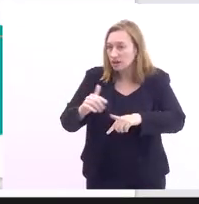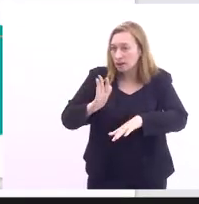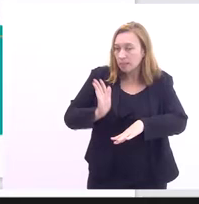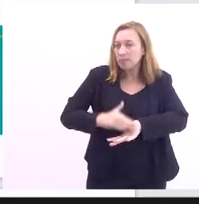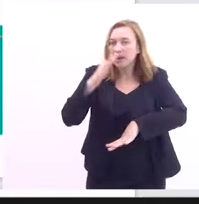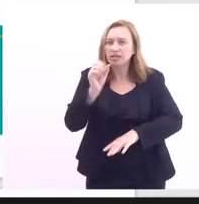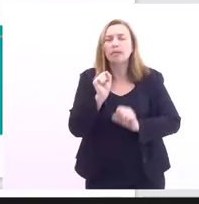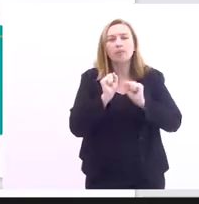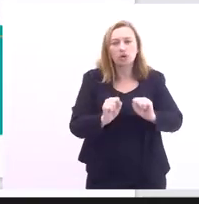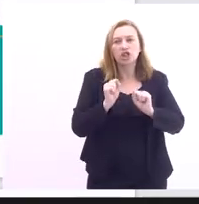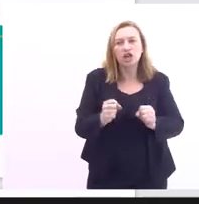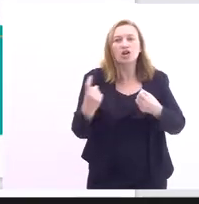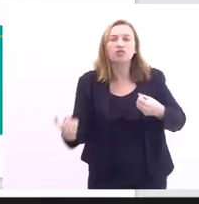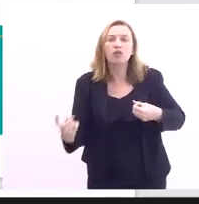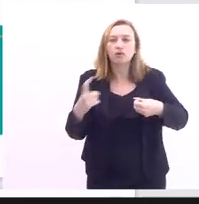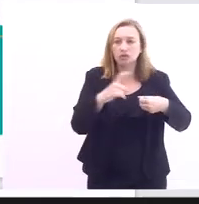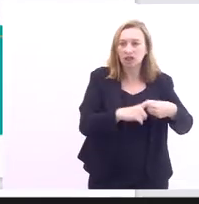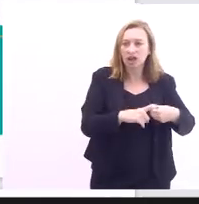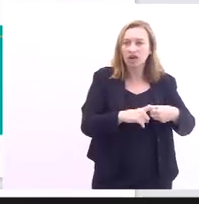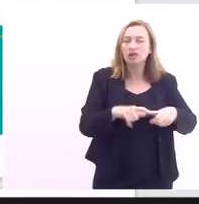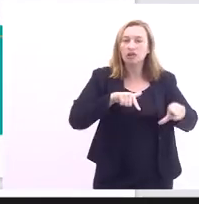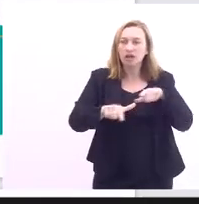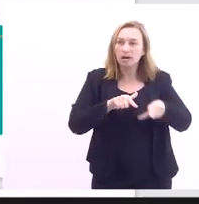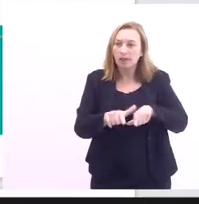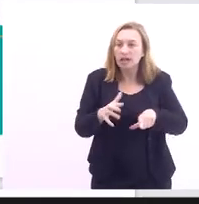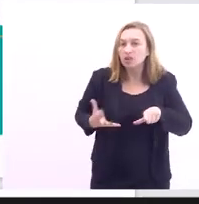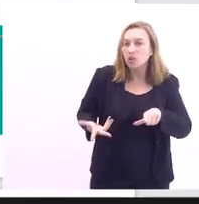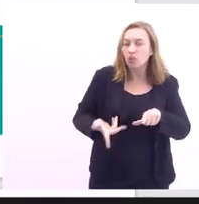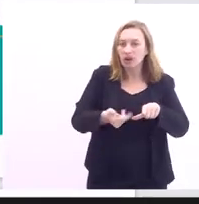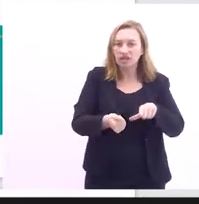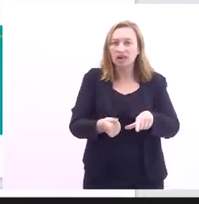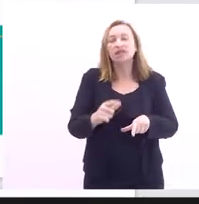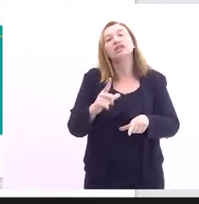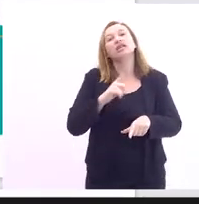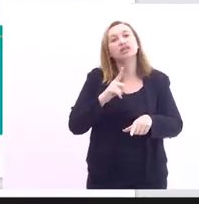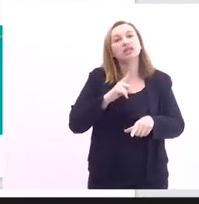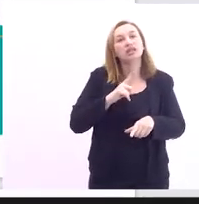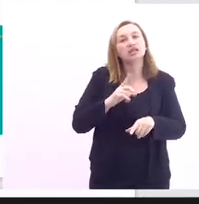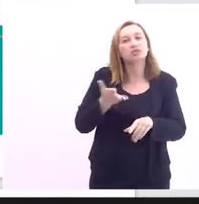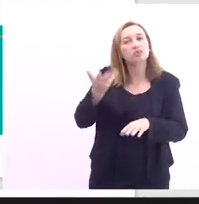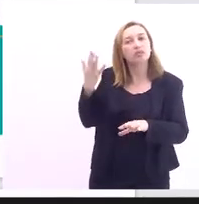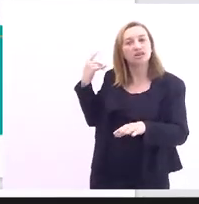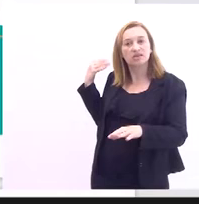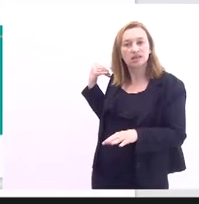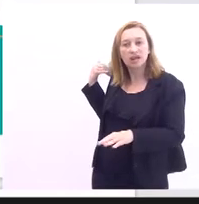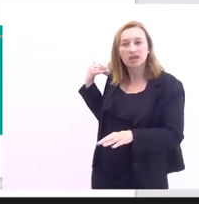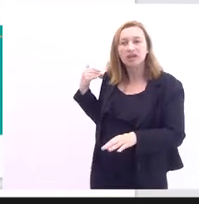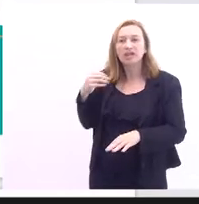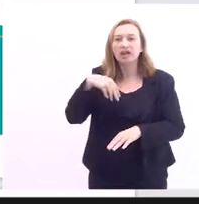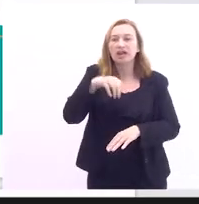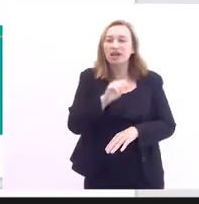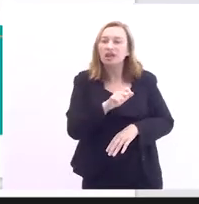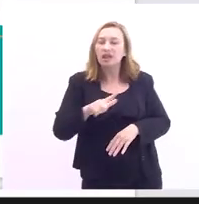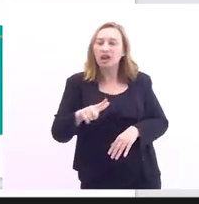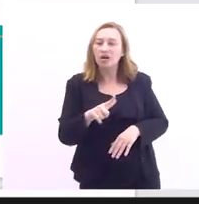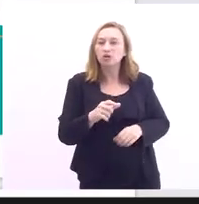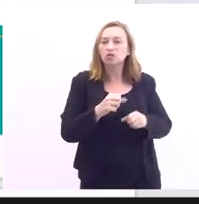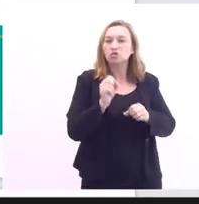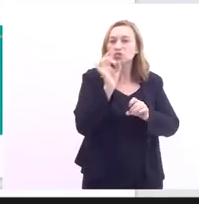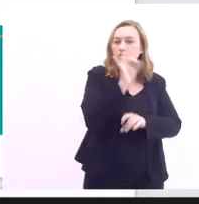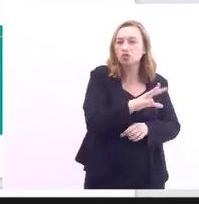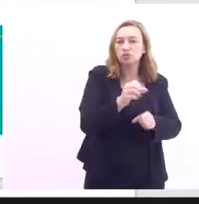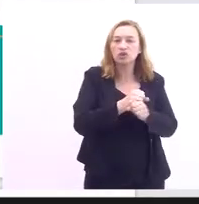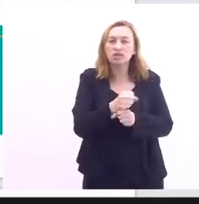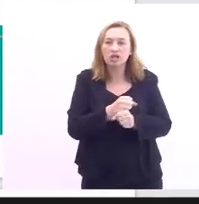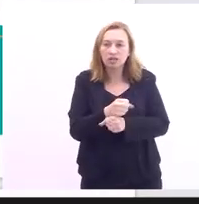para poder retomar essa melhoria que a gente vinha percebendo na Enel Rio nos últimos